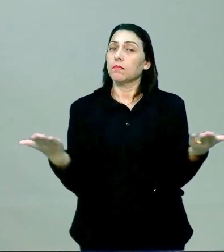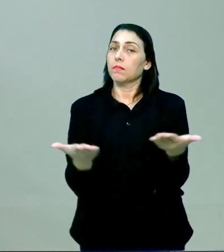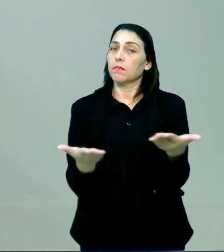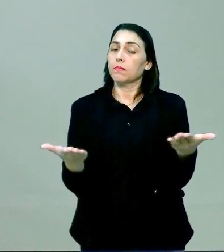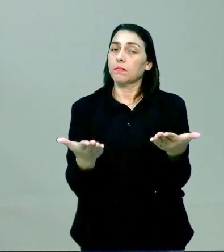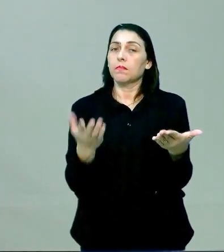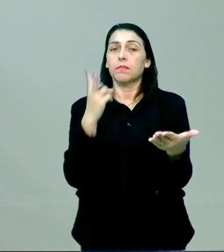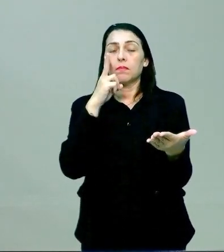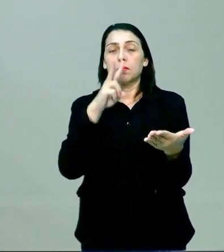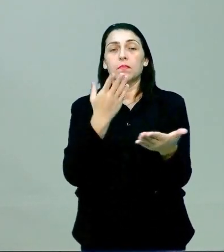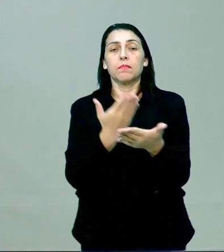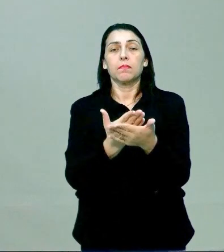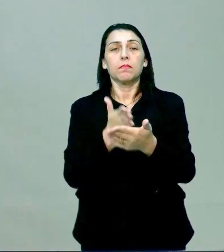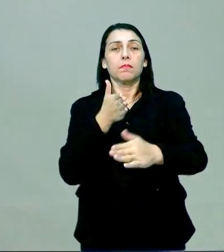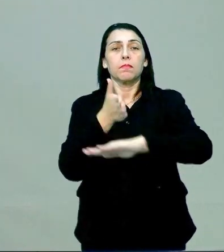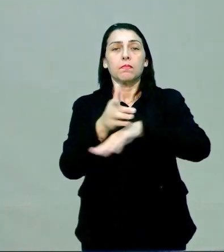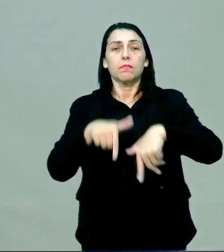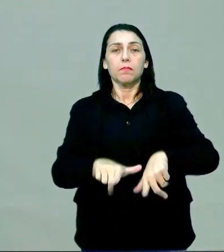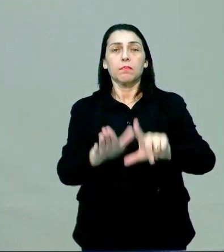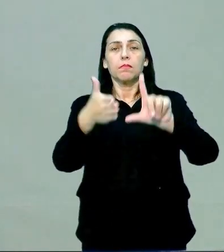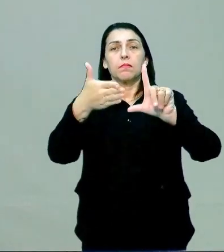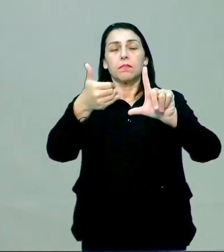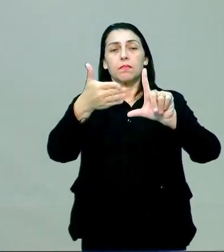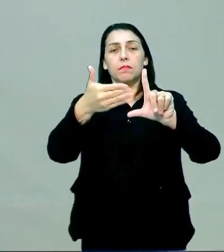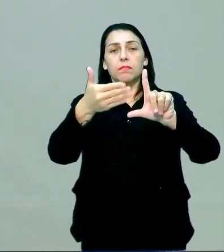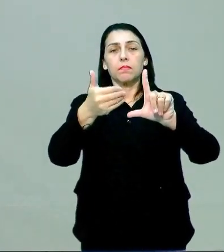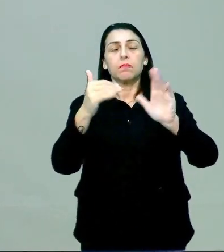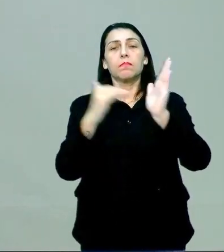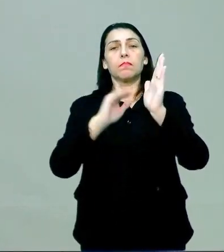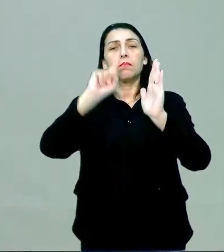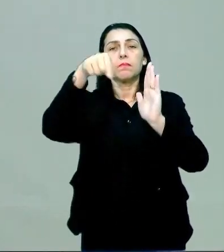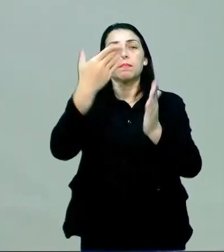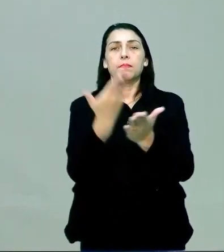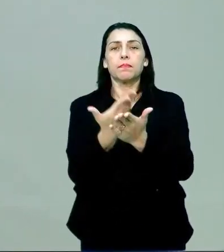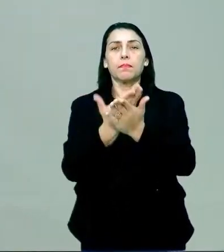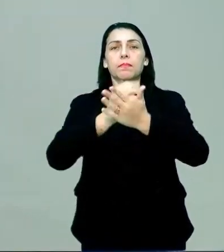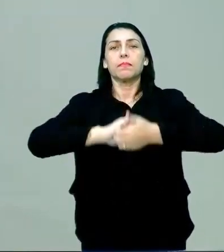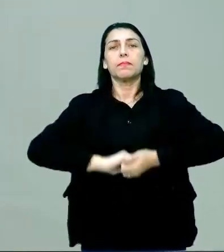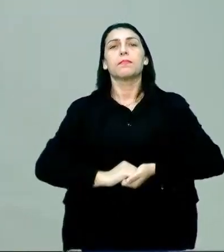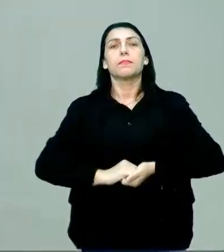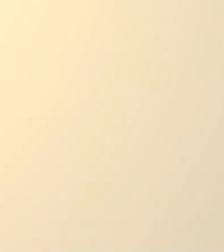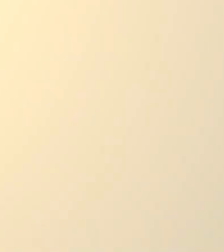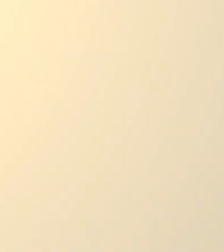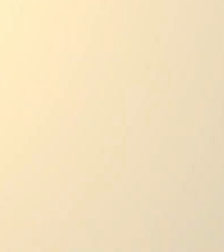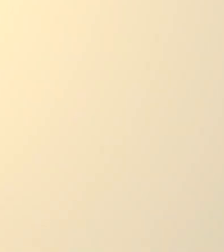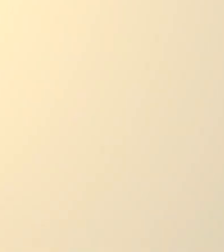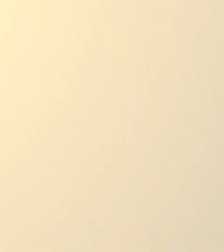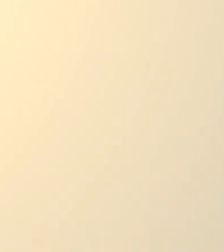hoje. Para rever essa aula, acesse a plataforma Eduque e até a próxima aula.